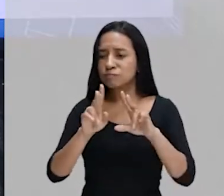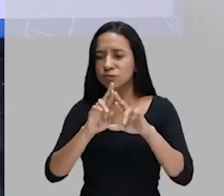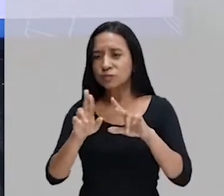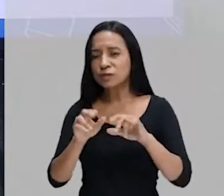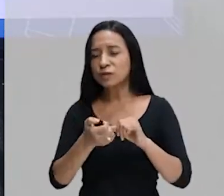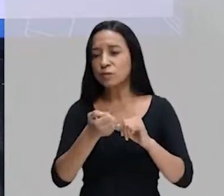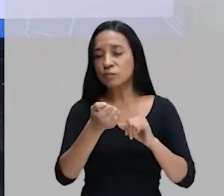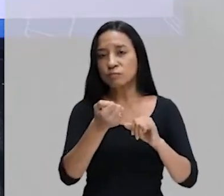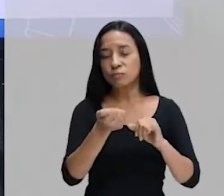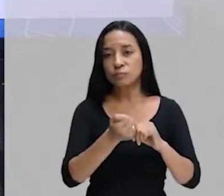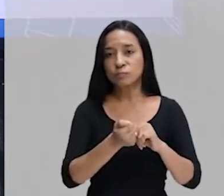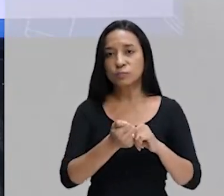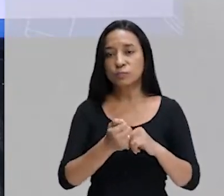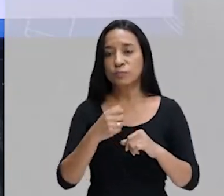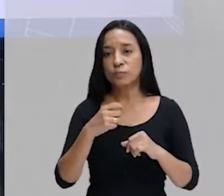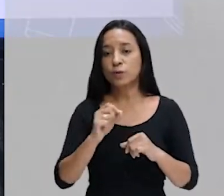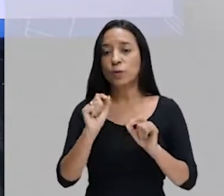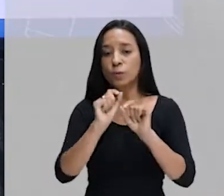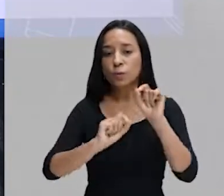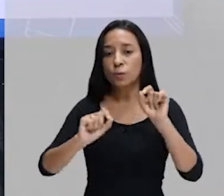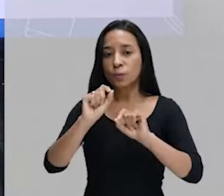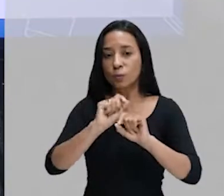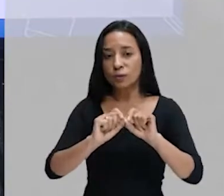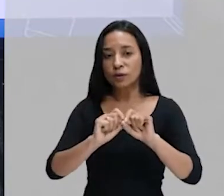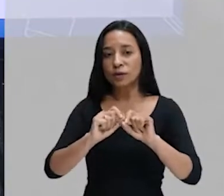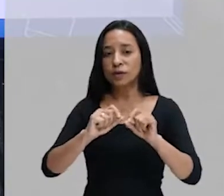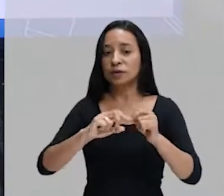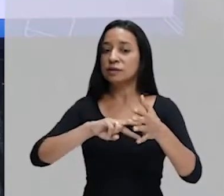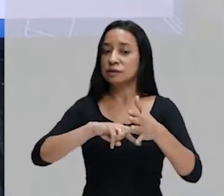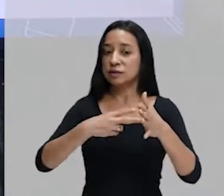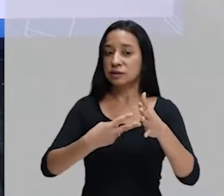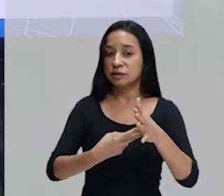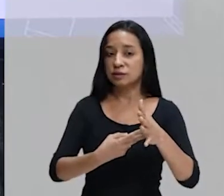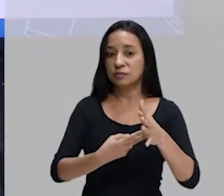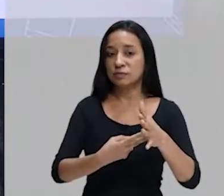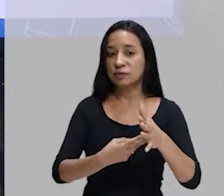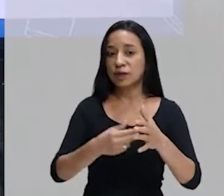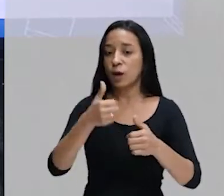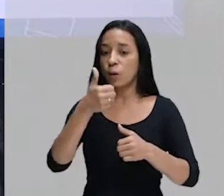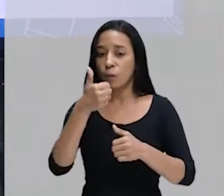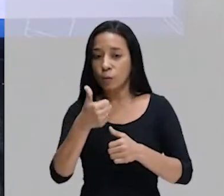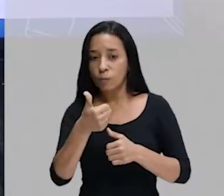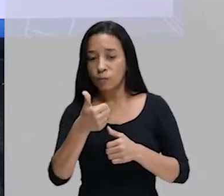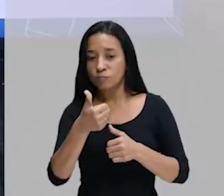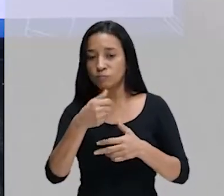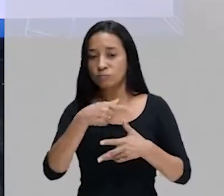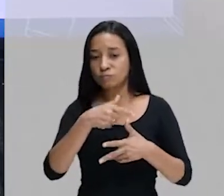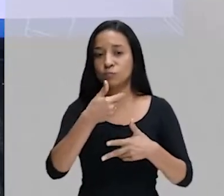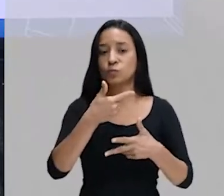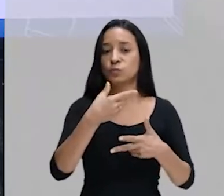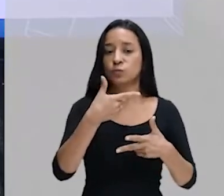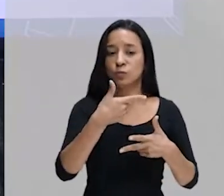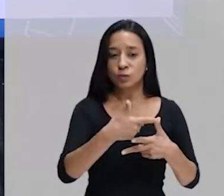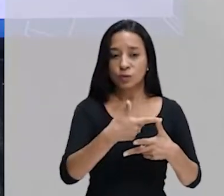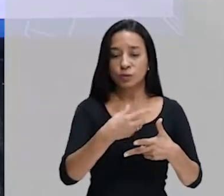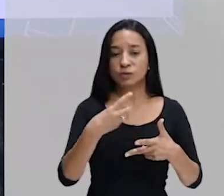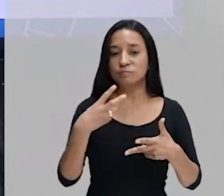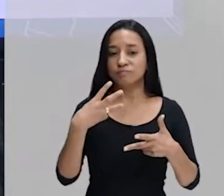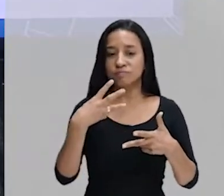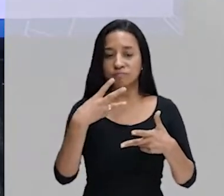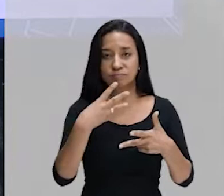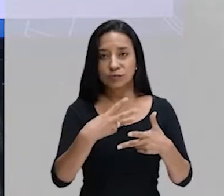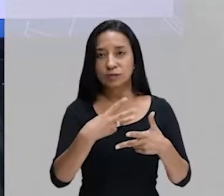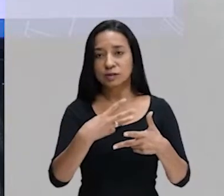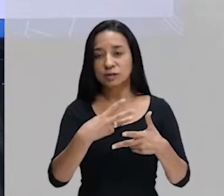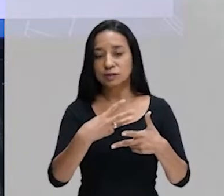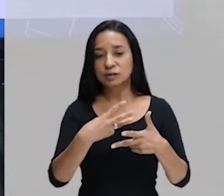Então, nós vamos ver um pouquinho o que é talabarteria, tá? Terreiros, alfarreria, Semana